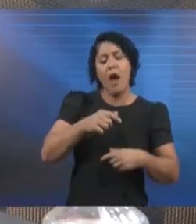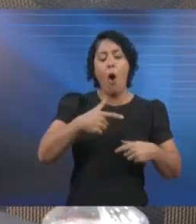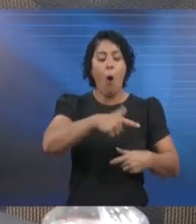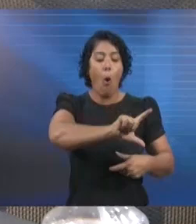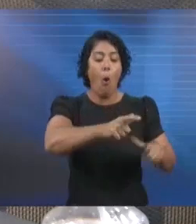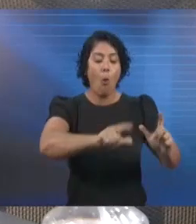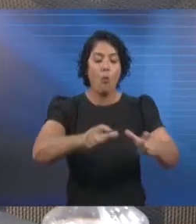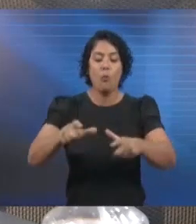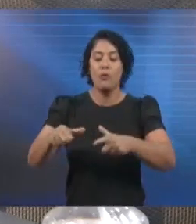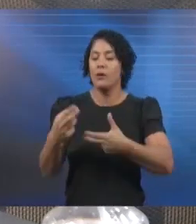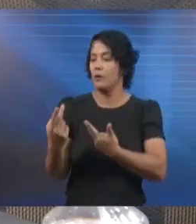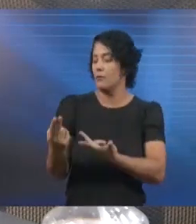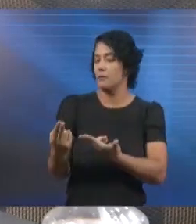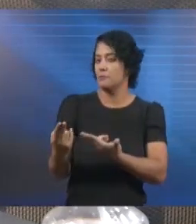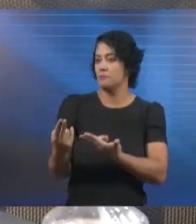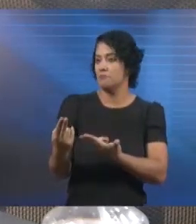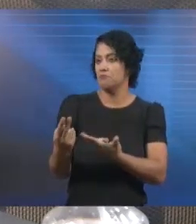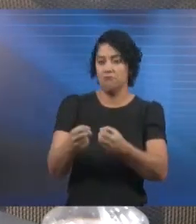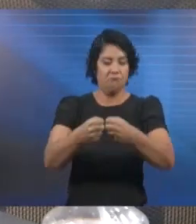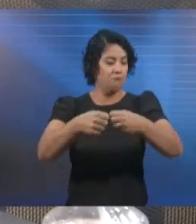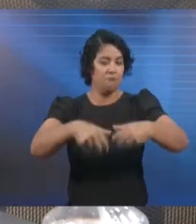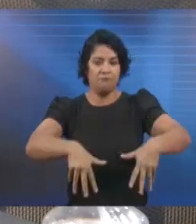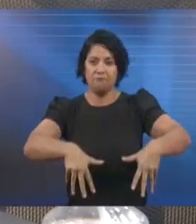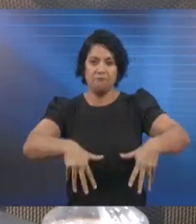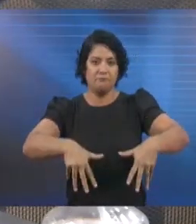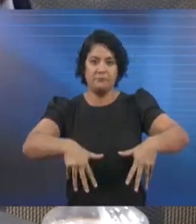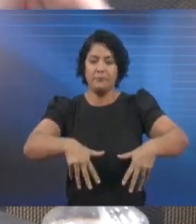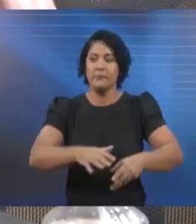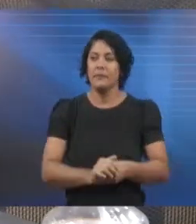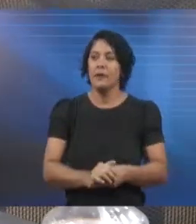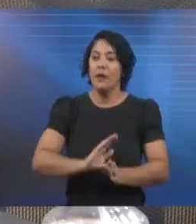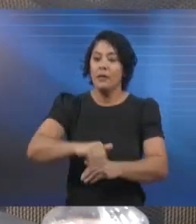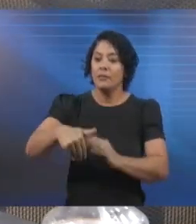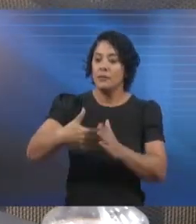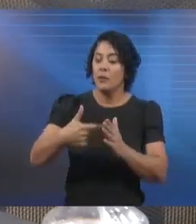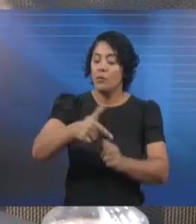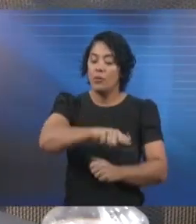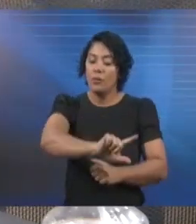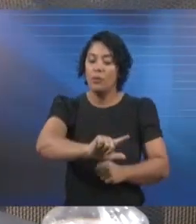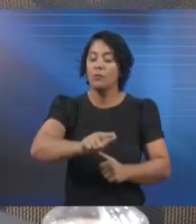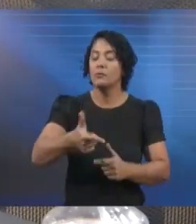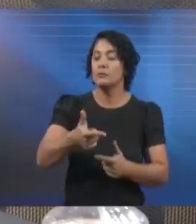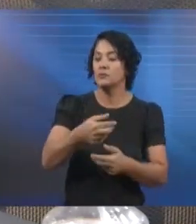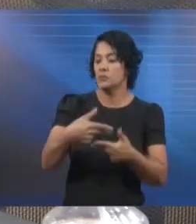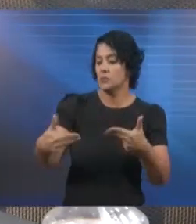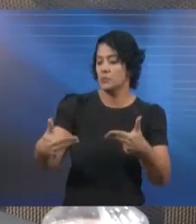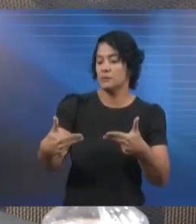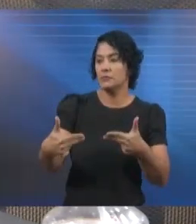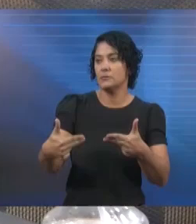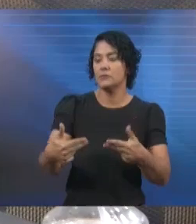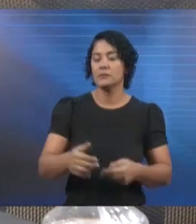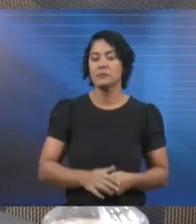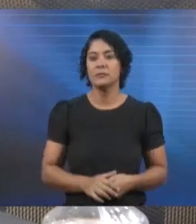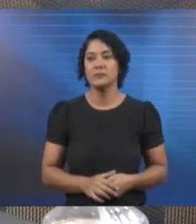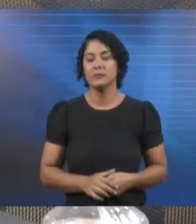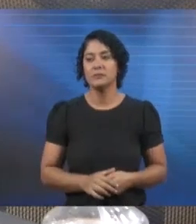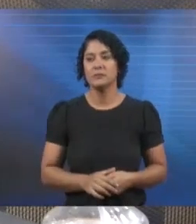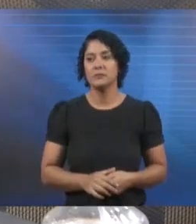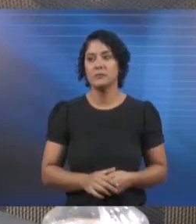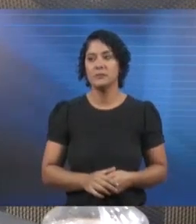dessa forma sem nenhum prejuízo já que todas essas outras condicionantes não eh